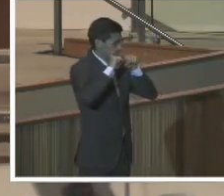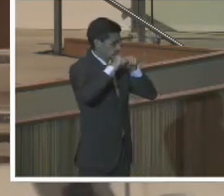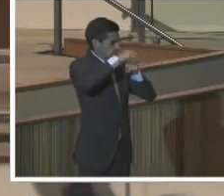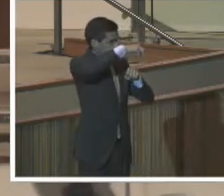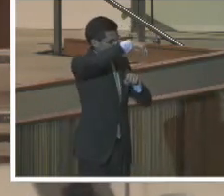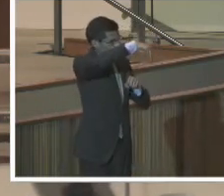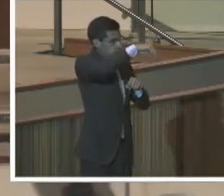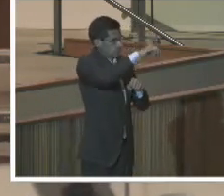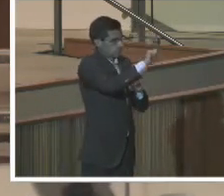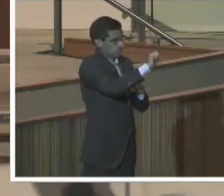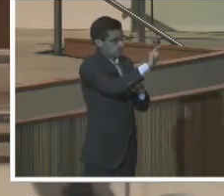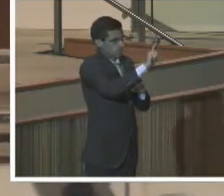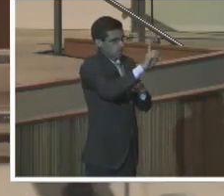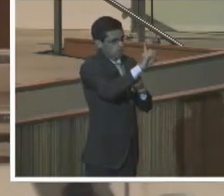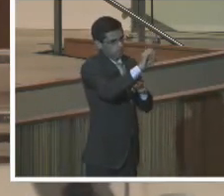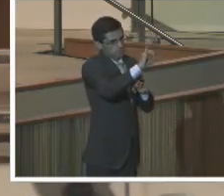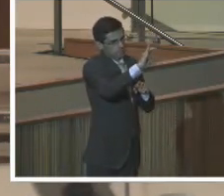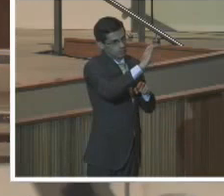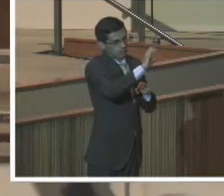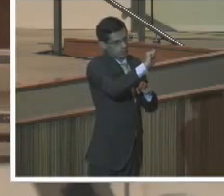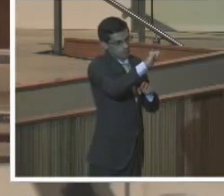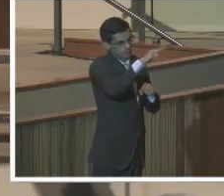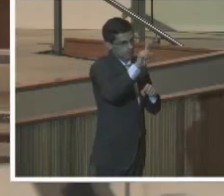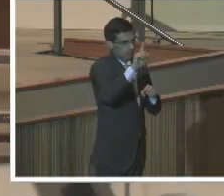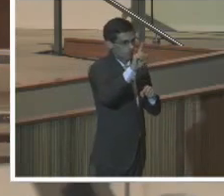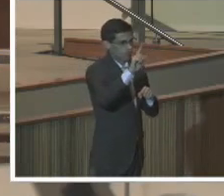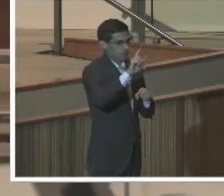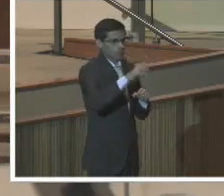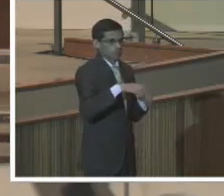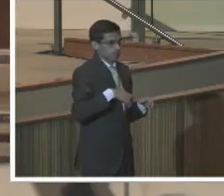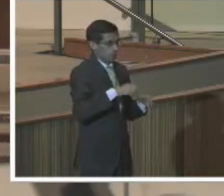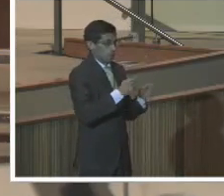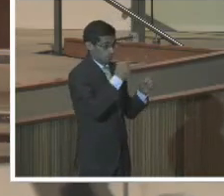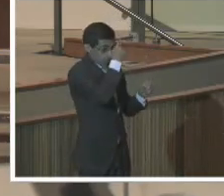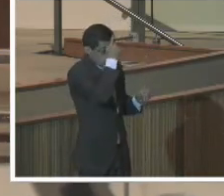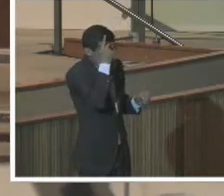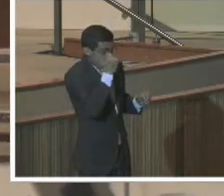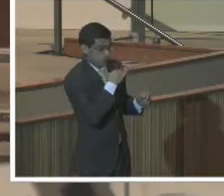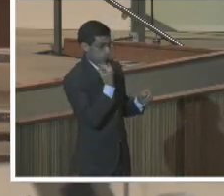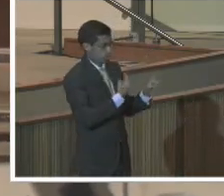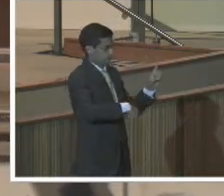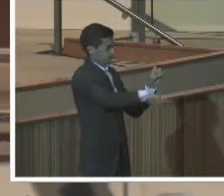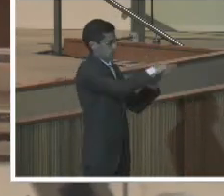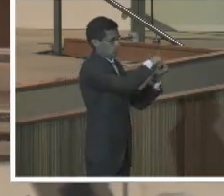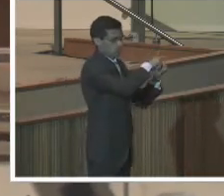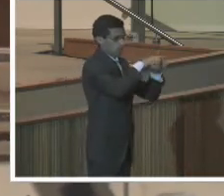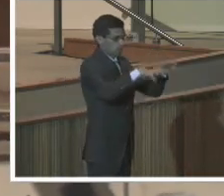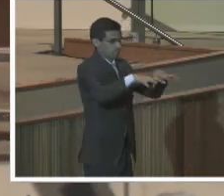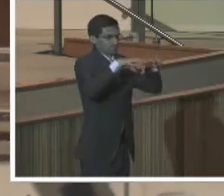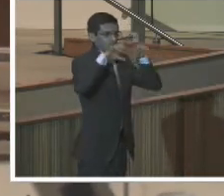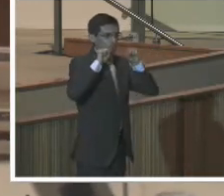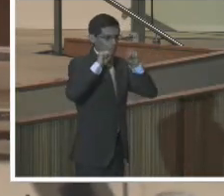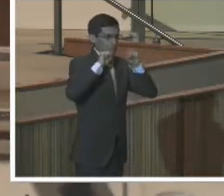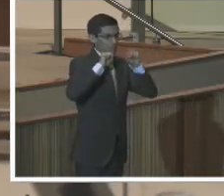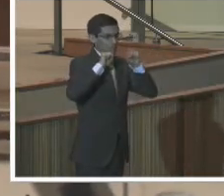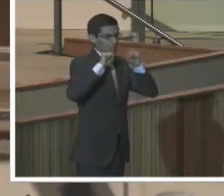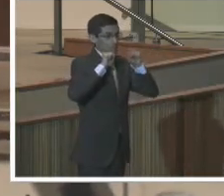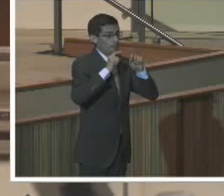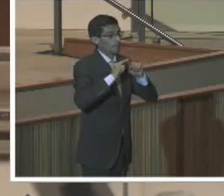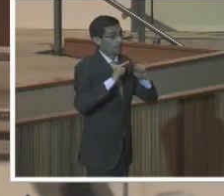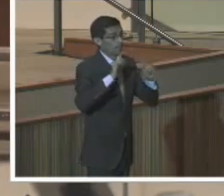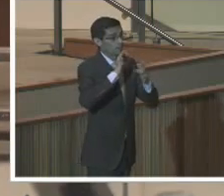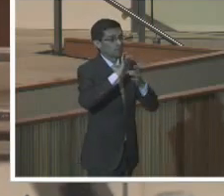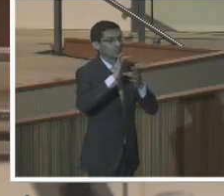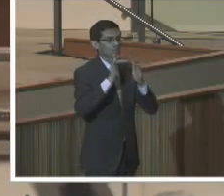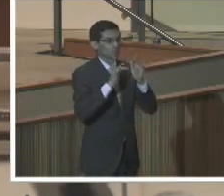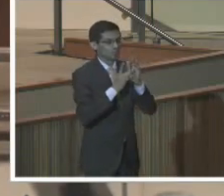Você amaldiçoava através da cruz. O que a Bíblia está dizendo é que Jesus se